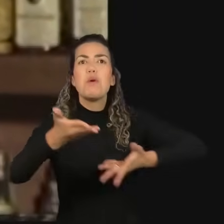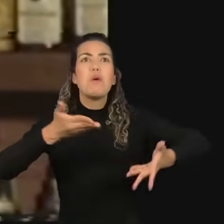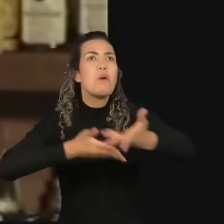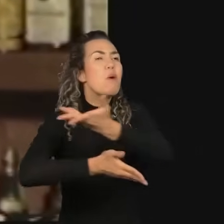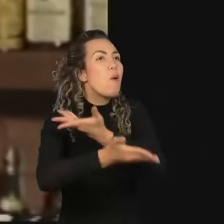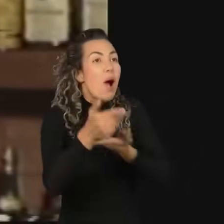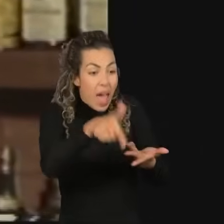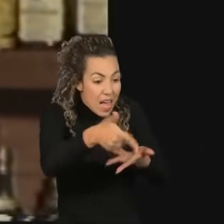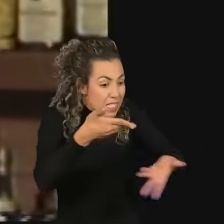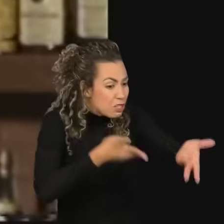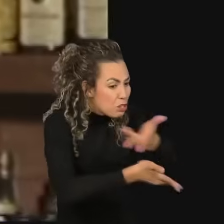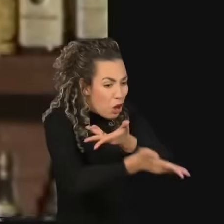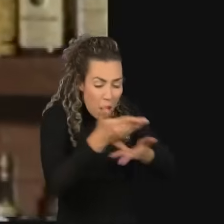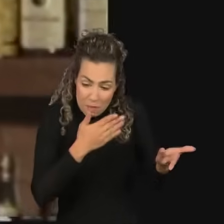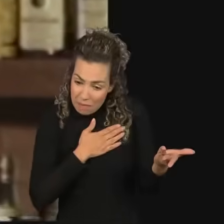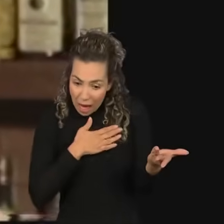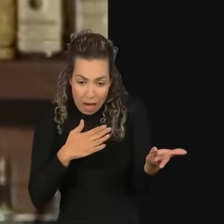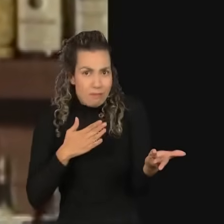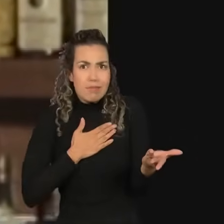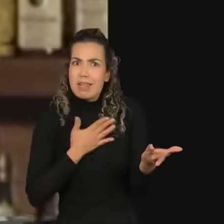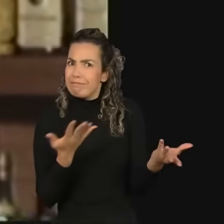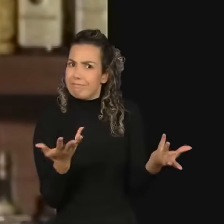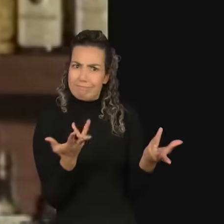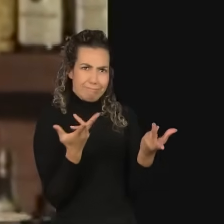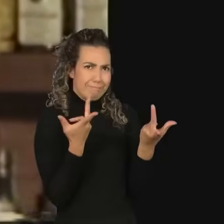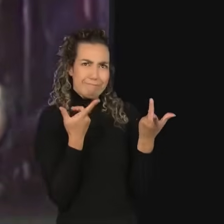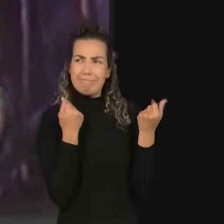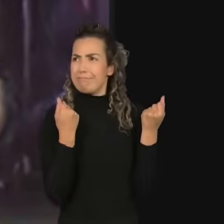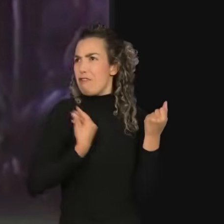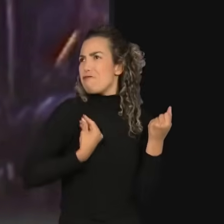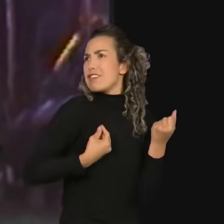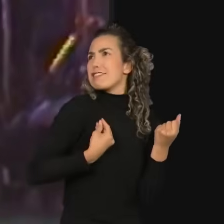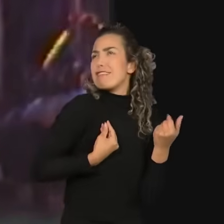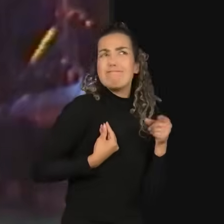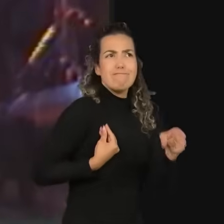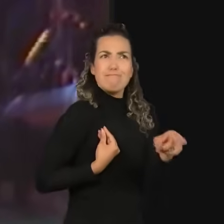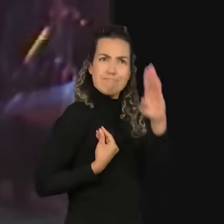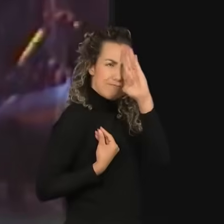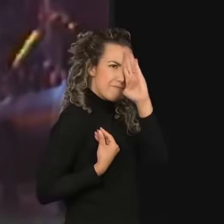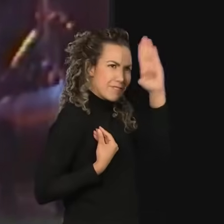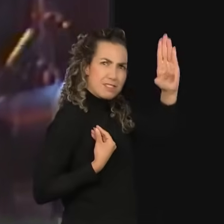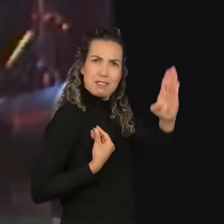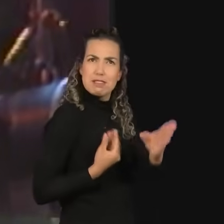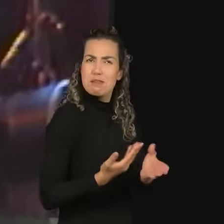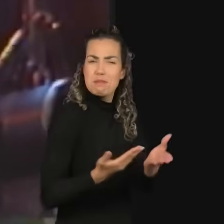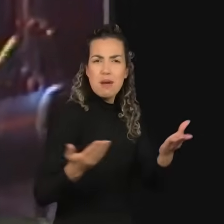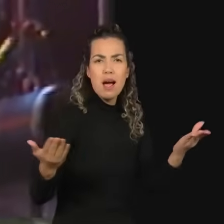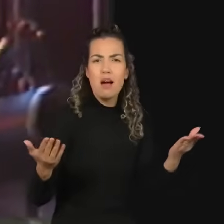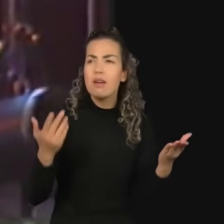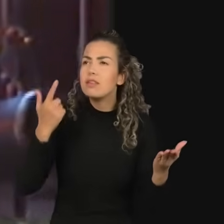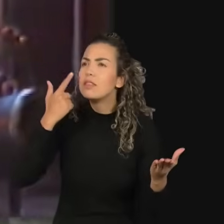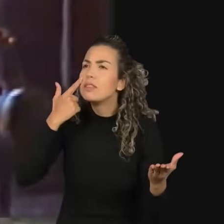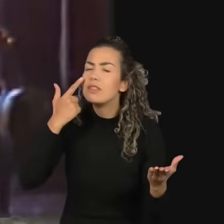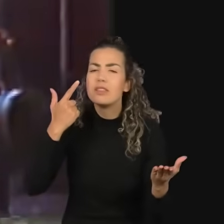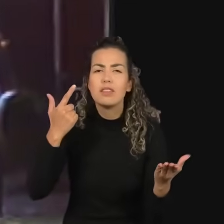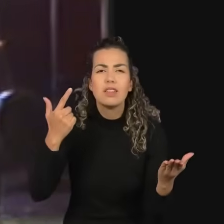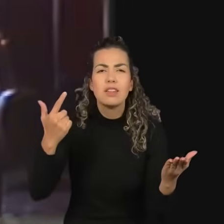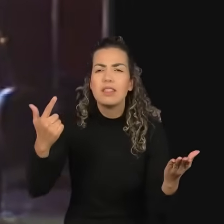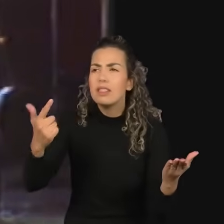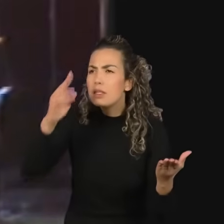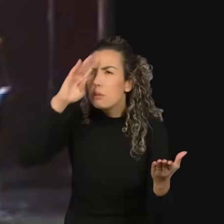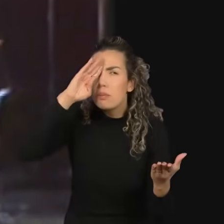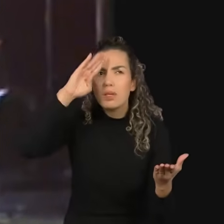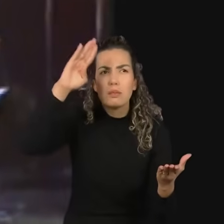nada mais tesudo na vida. Não ligue pra essas caras tristes, fingindo que a gente